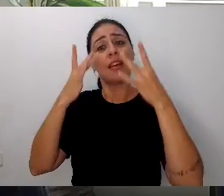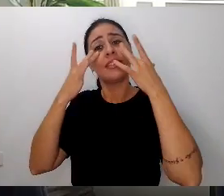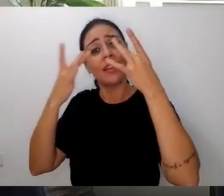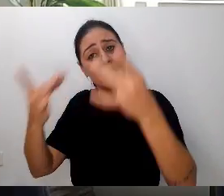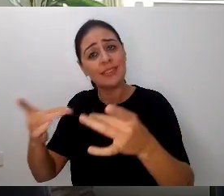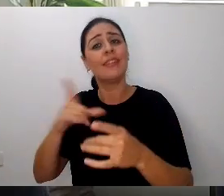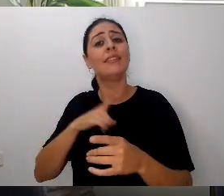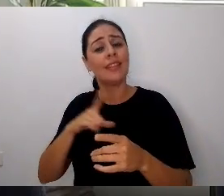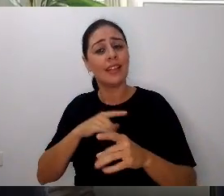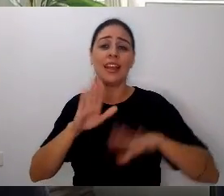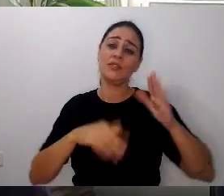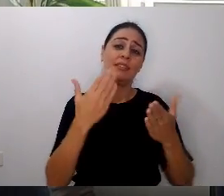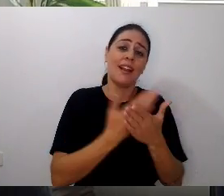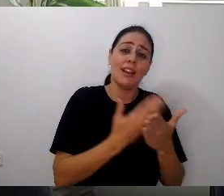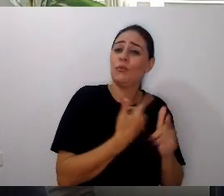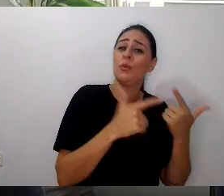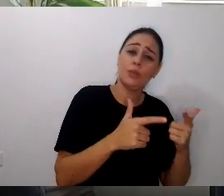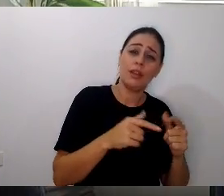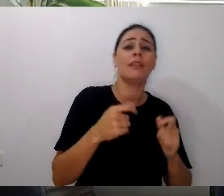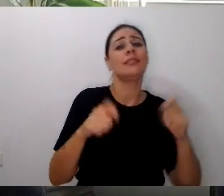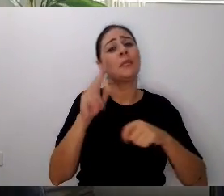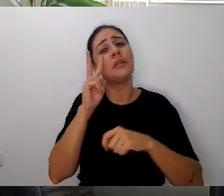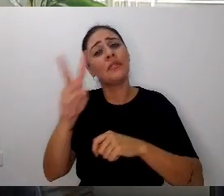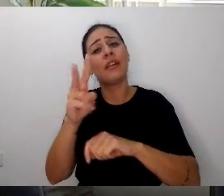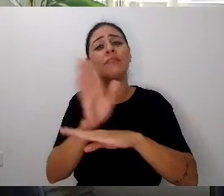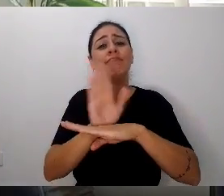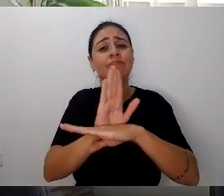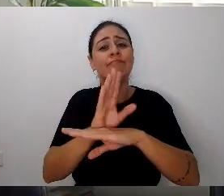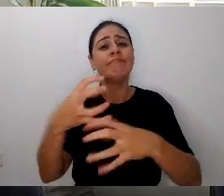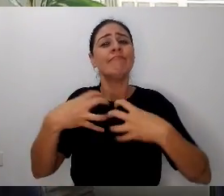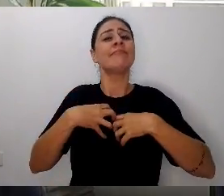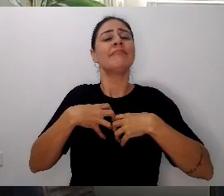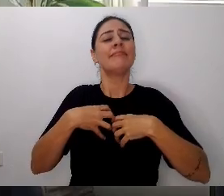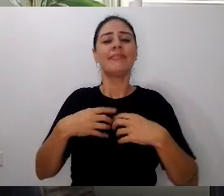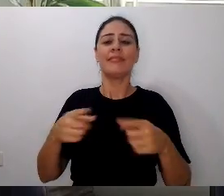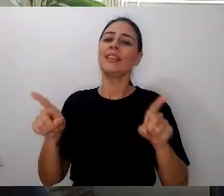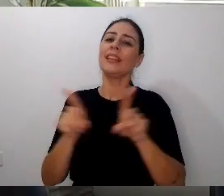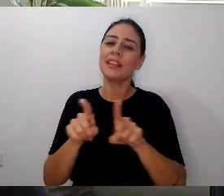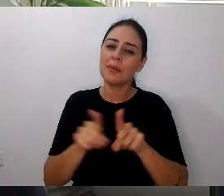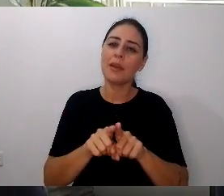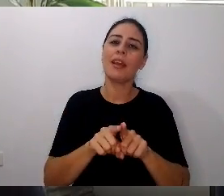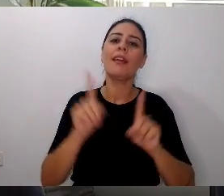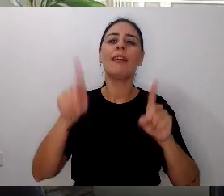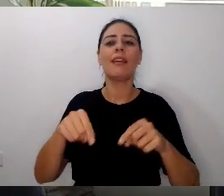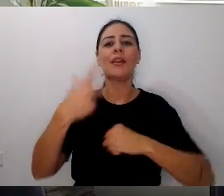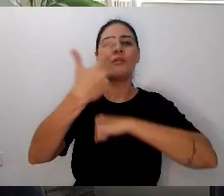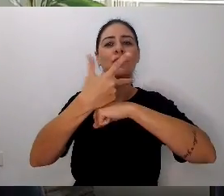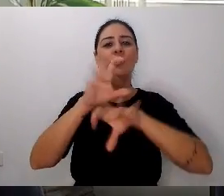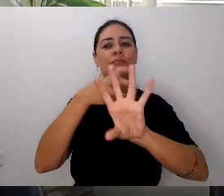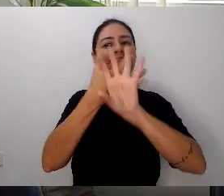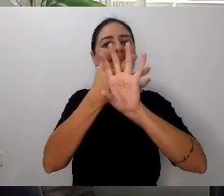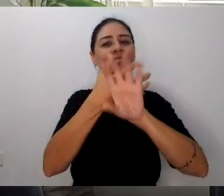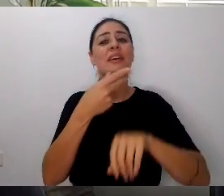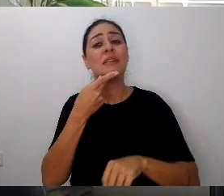leitura, mas ouvir vídeos inspiradores, ouvir conversar, chamar as pessoas por chamada de vídeo, para